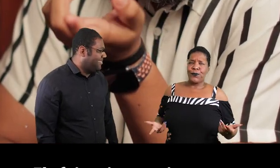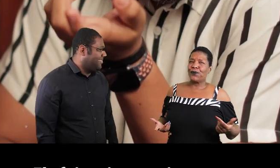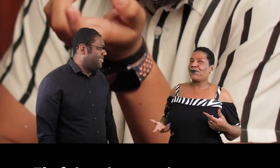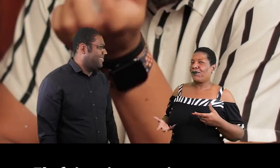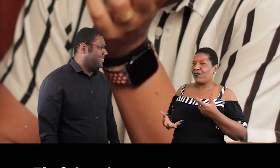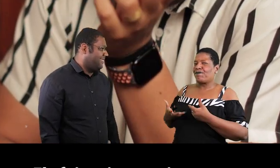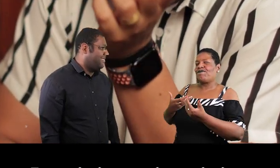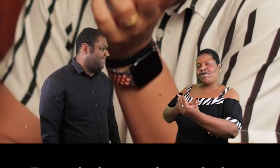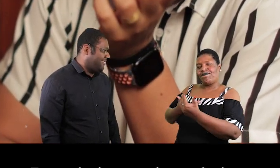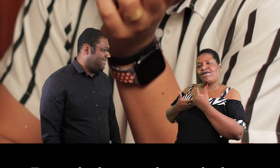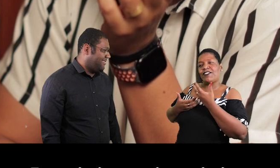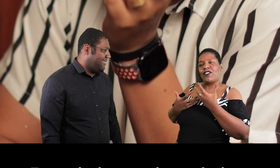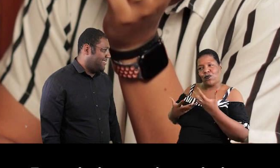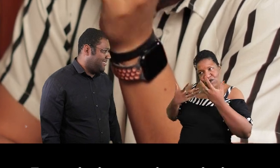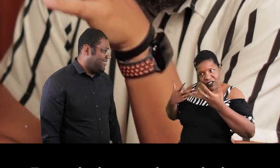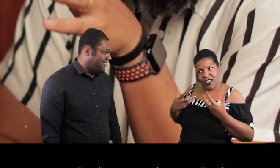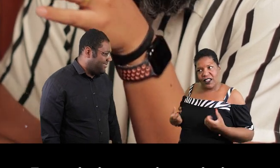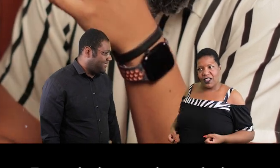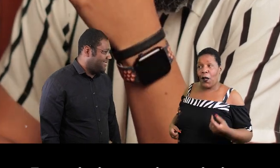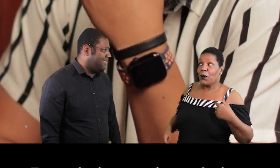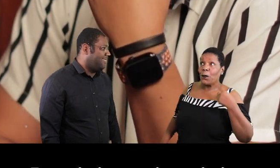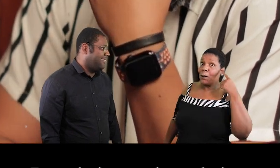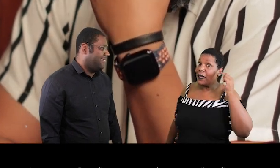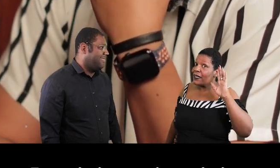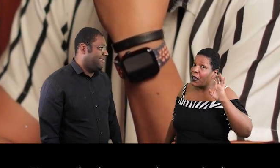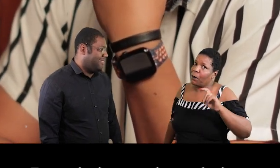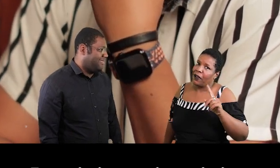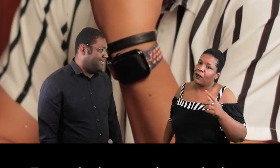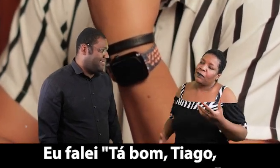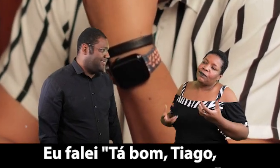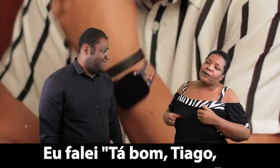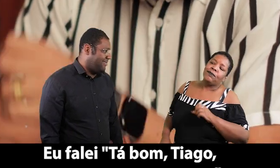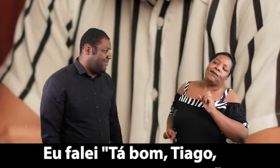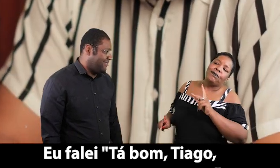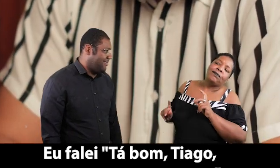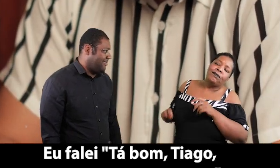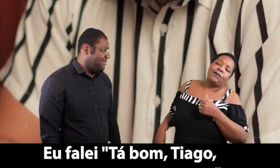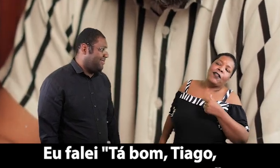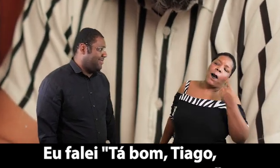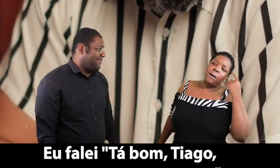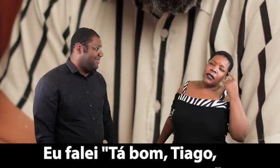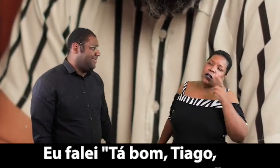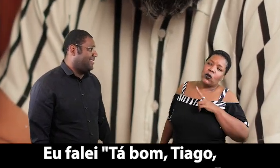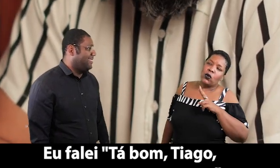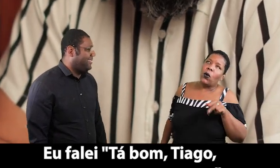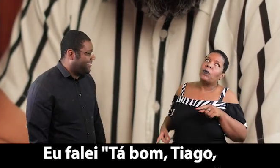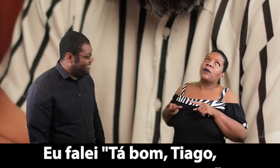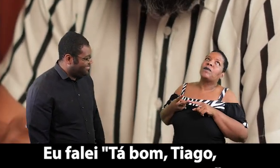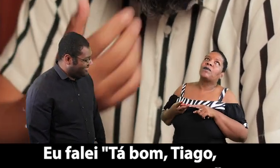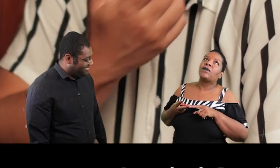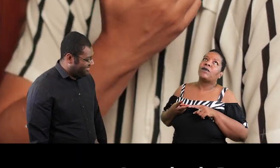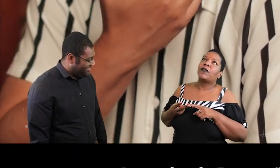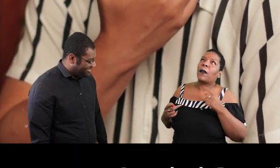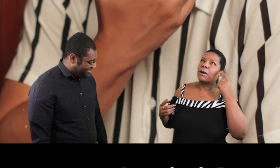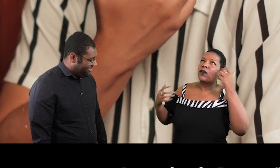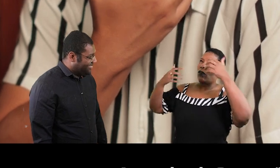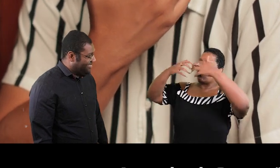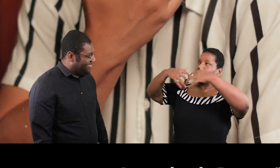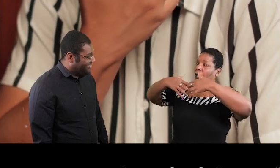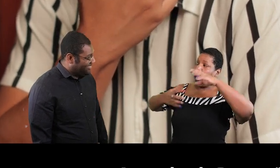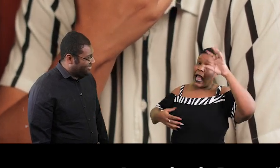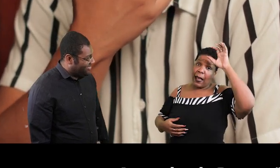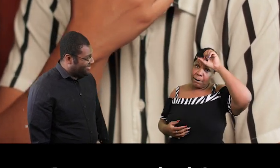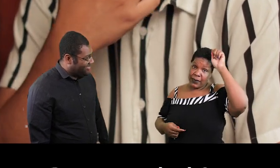foi muito convincente, eu aceitei. Não pensei mesmo, eu aceitei. Eu falei, tá bom, Thiago, vamos pensar no nome. E a gente pensou no